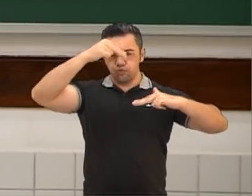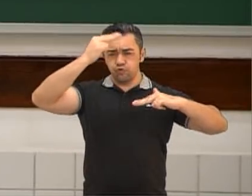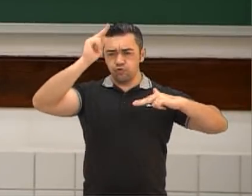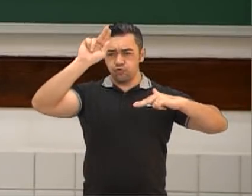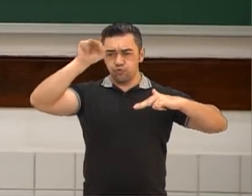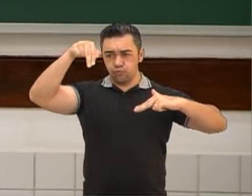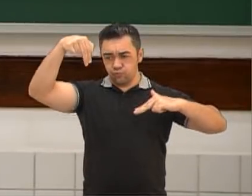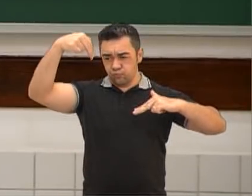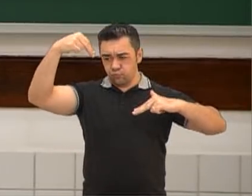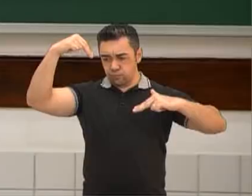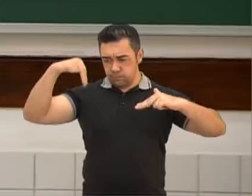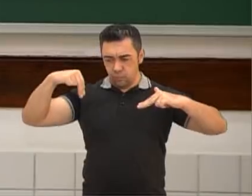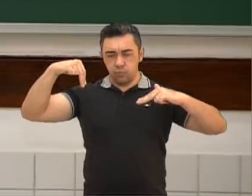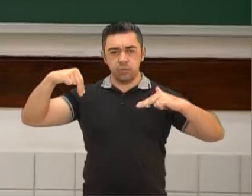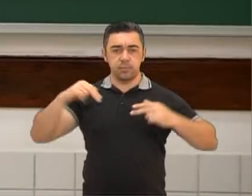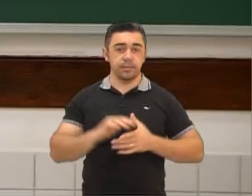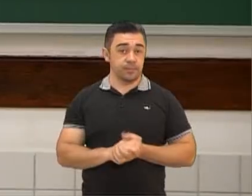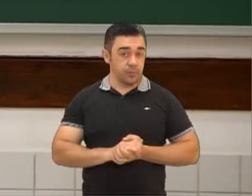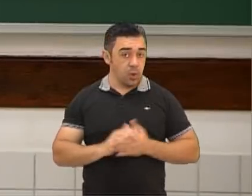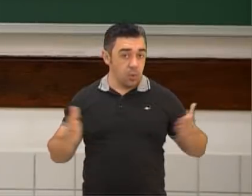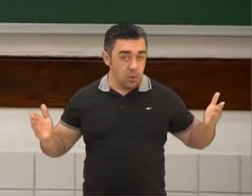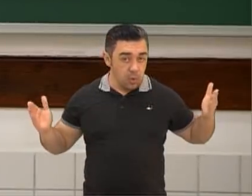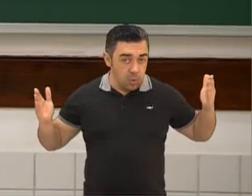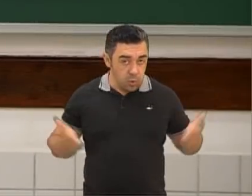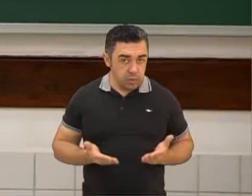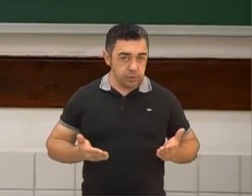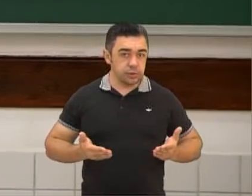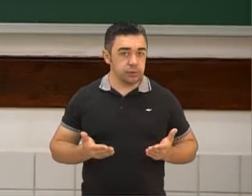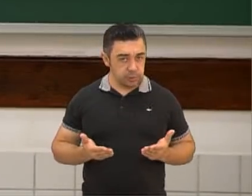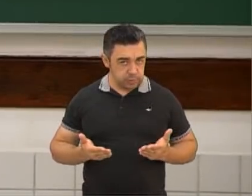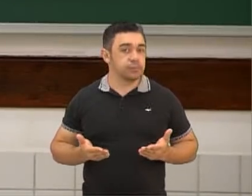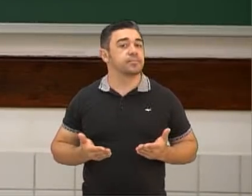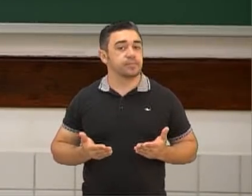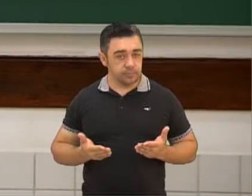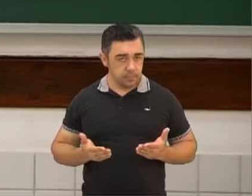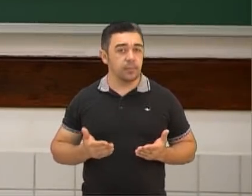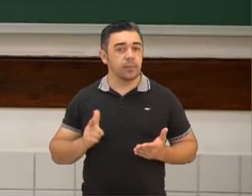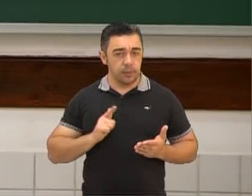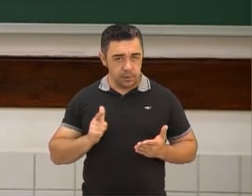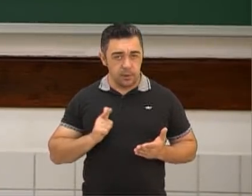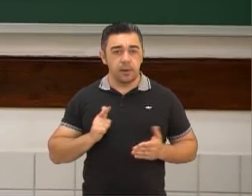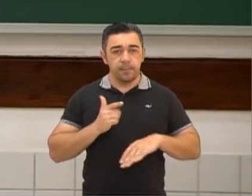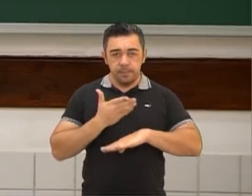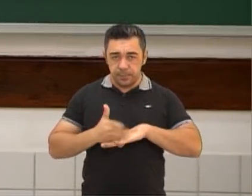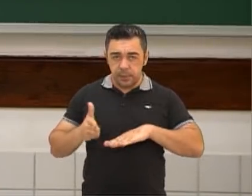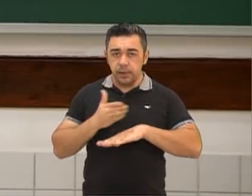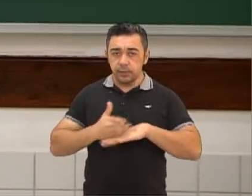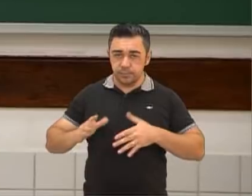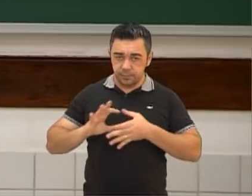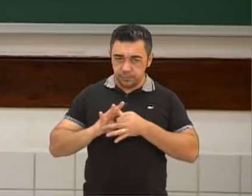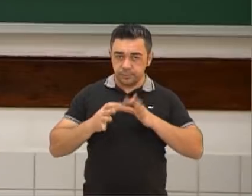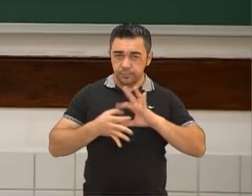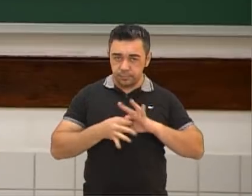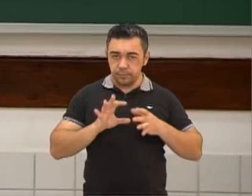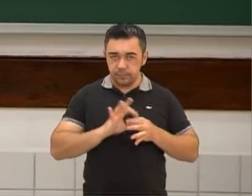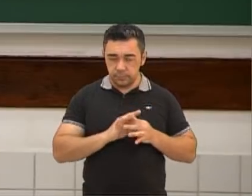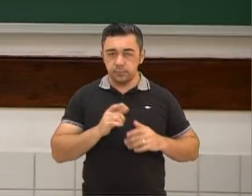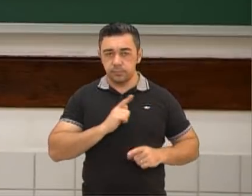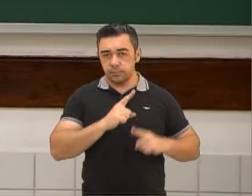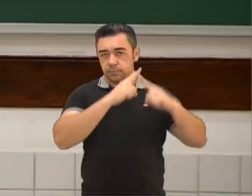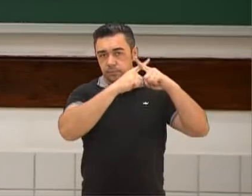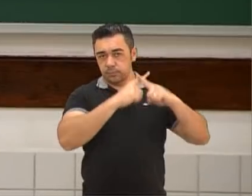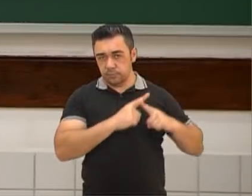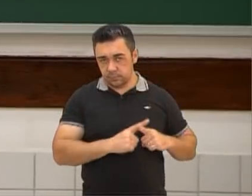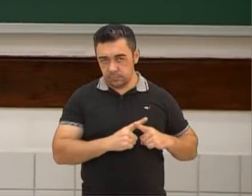tá? Então isso hoje, esse esporte hoje é praticado nas Olimpíadas, há uma disputa